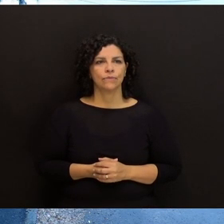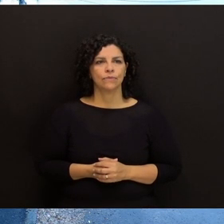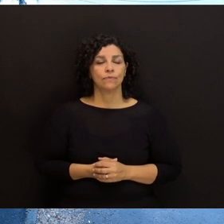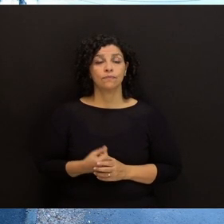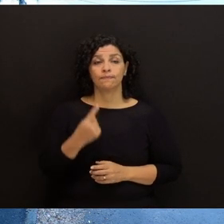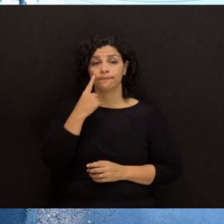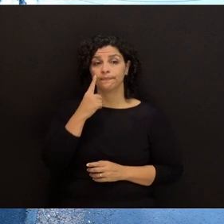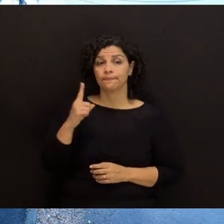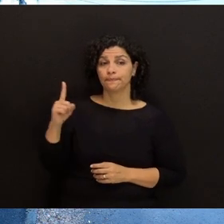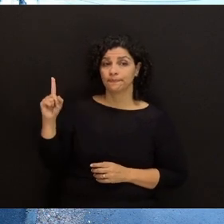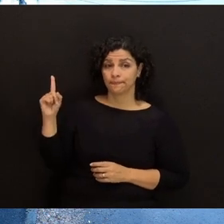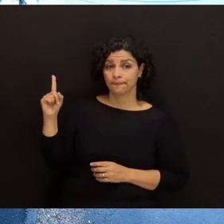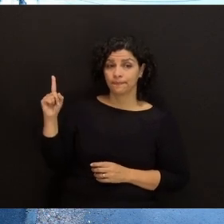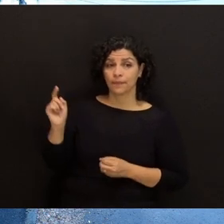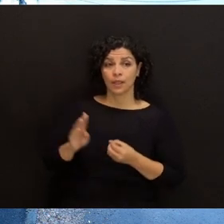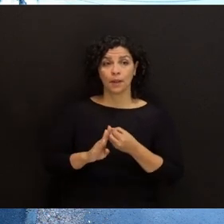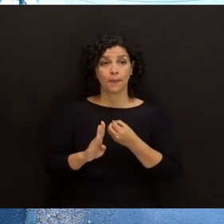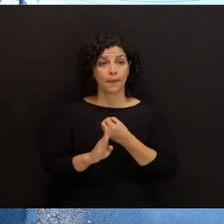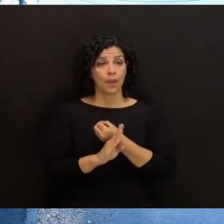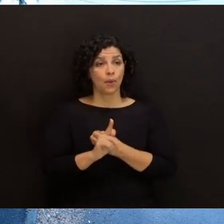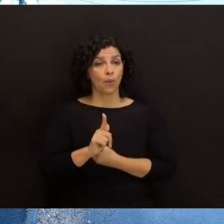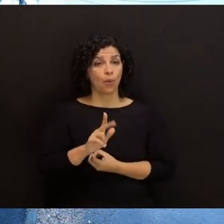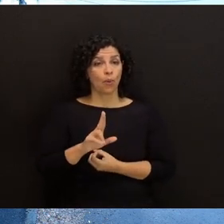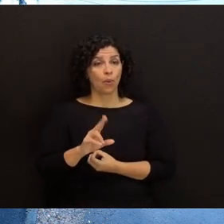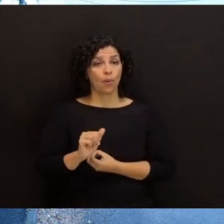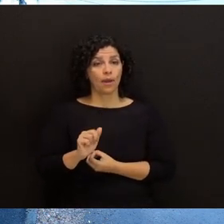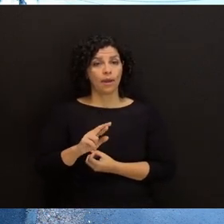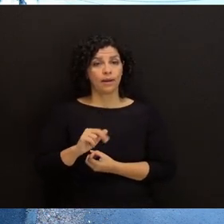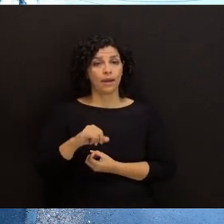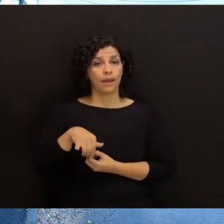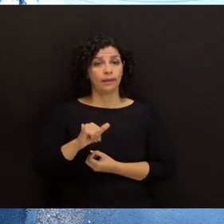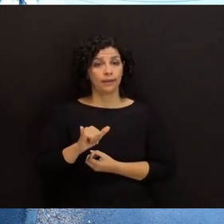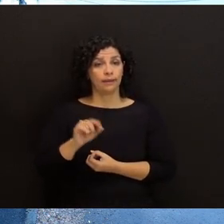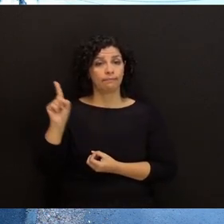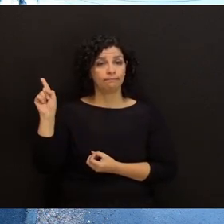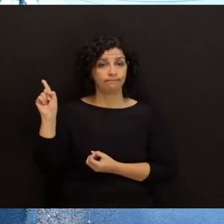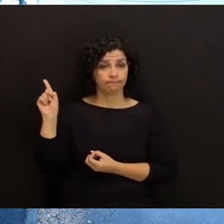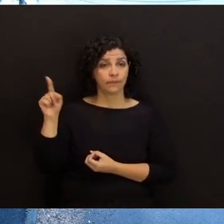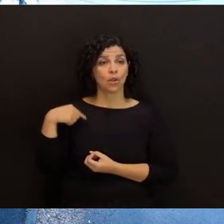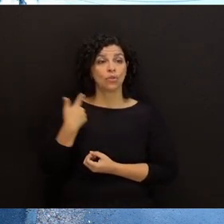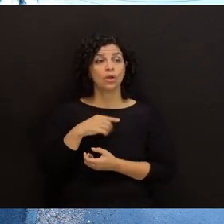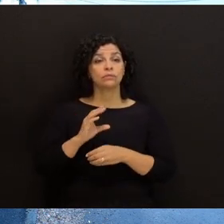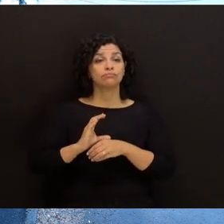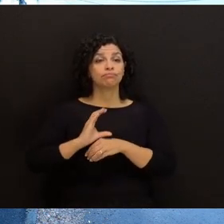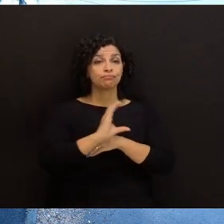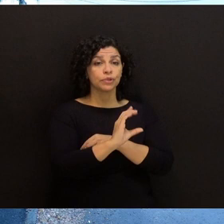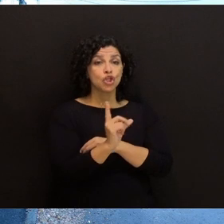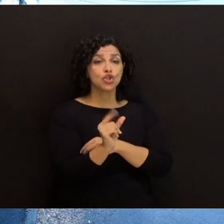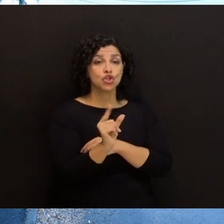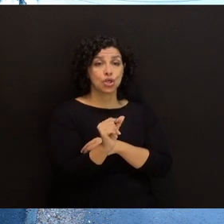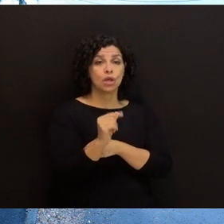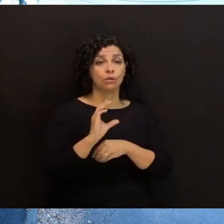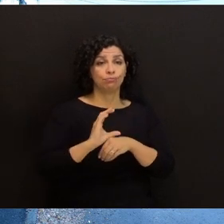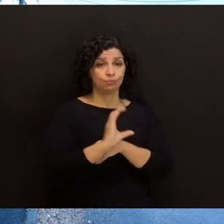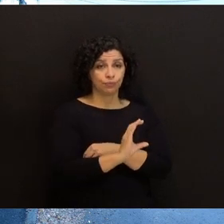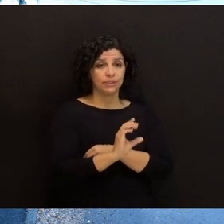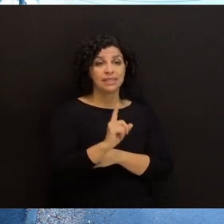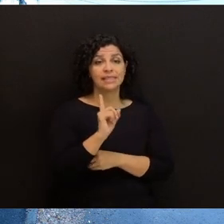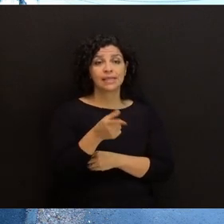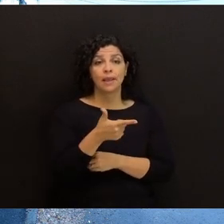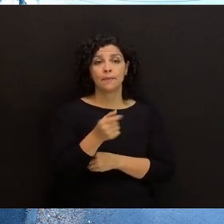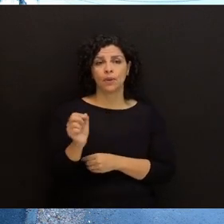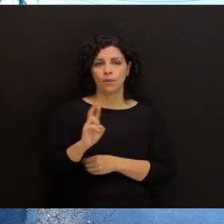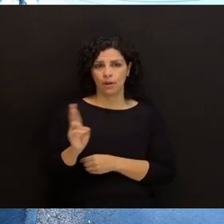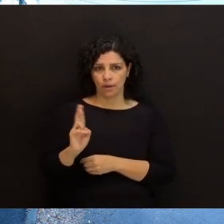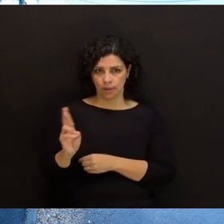aqui está o Jardim Guarani Senhor Jardim Guarani nós destinamos 100 mil reais